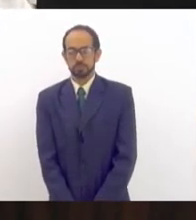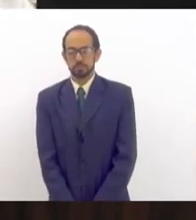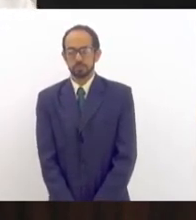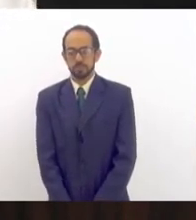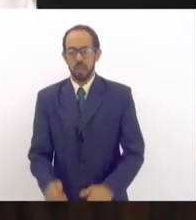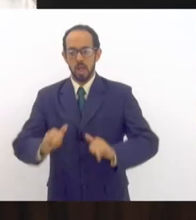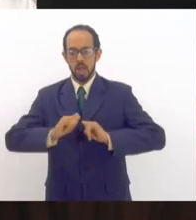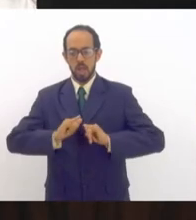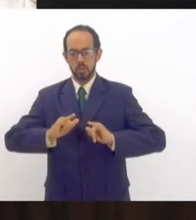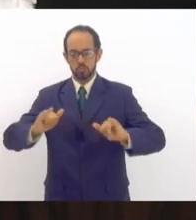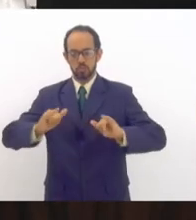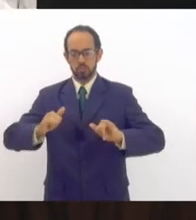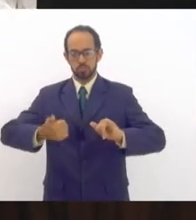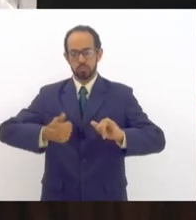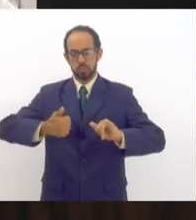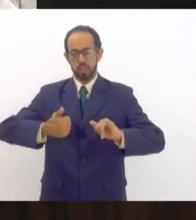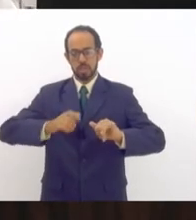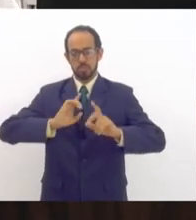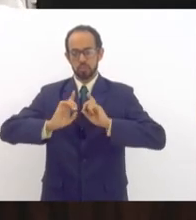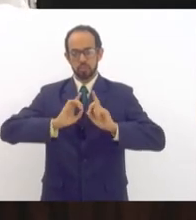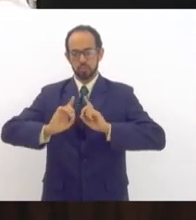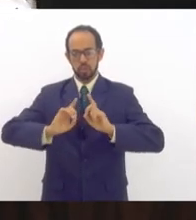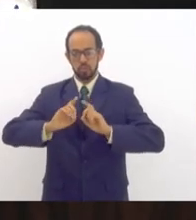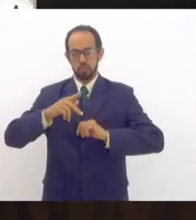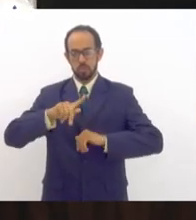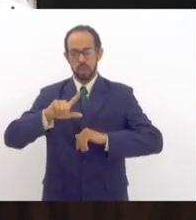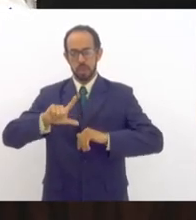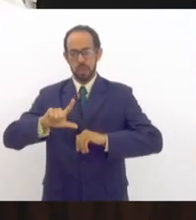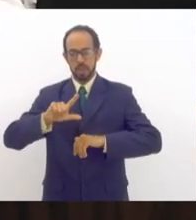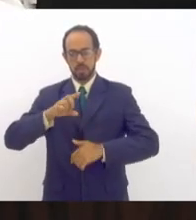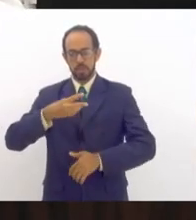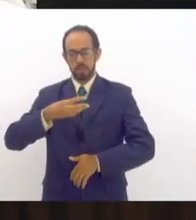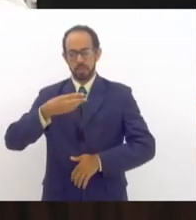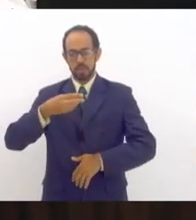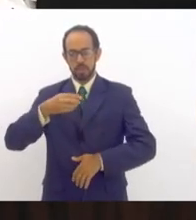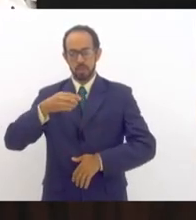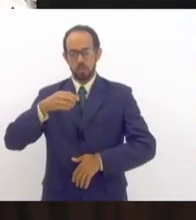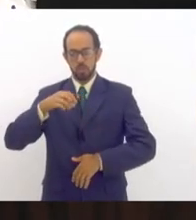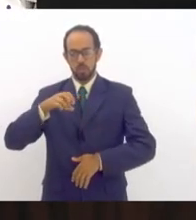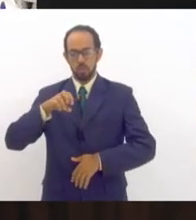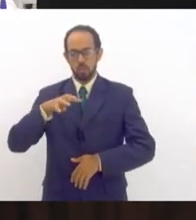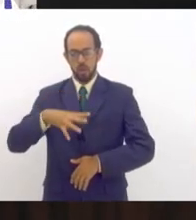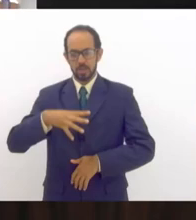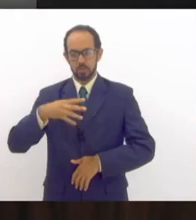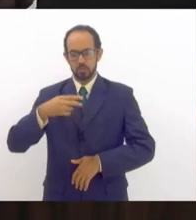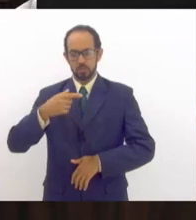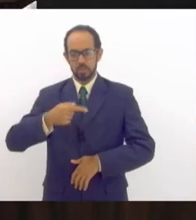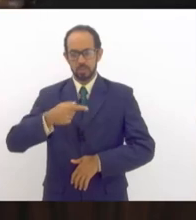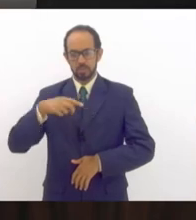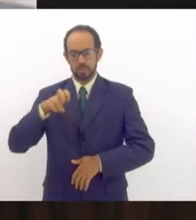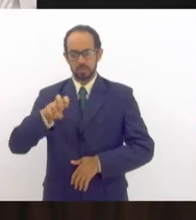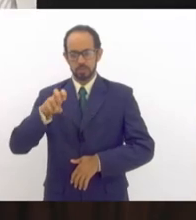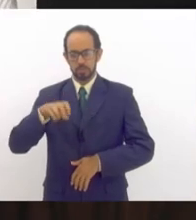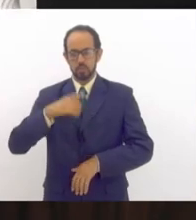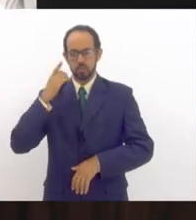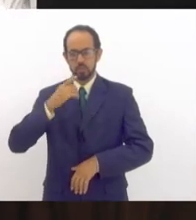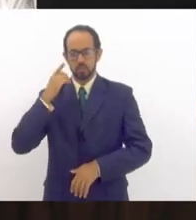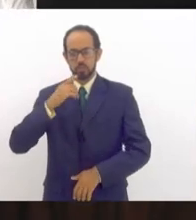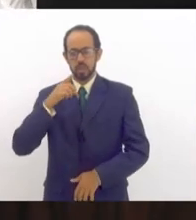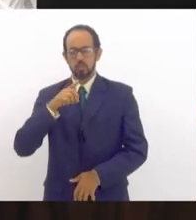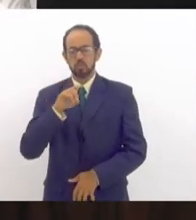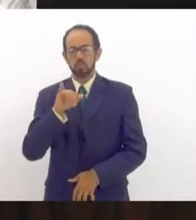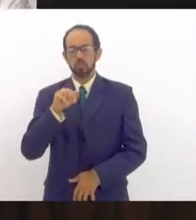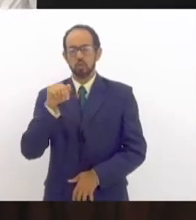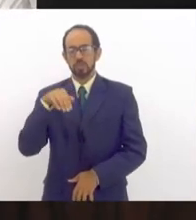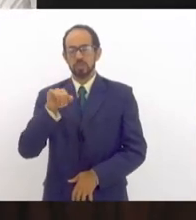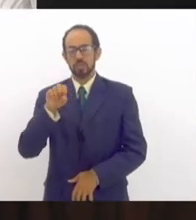anuncio em primeira discussão projeto de lei 3475/2017 de autoria do deputado Dionísio